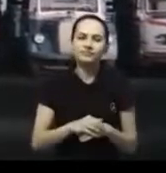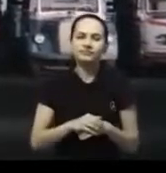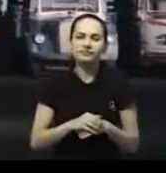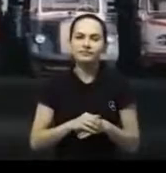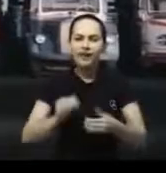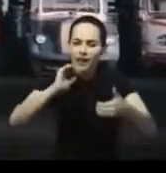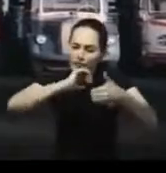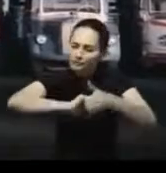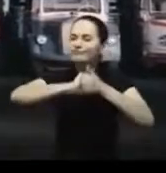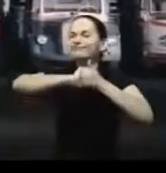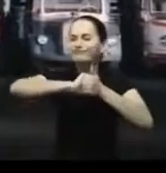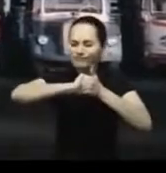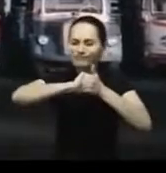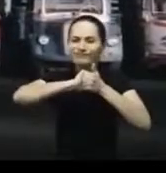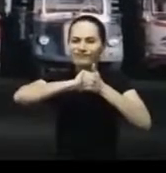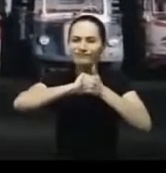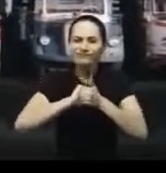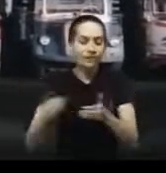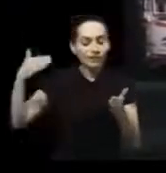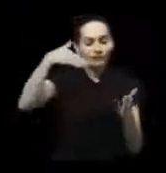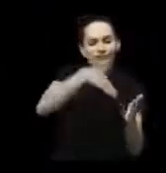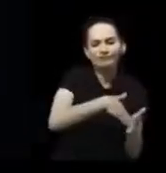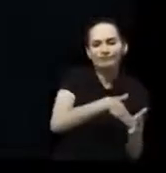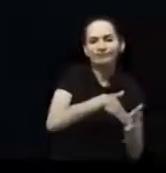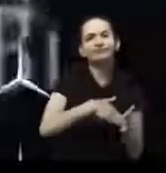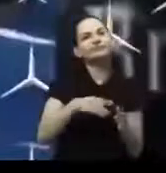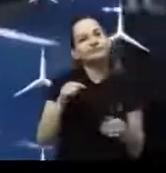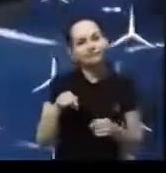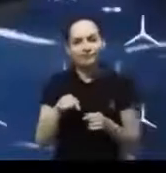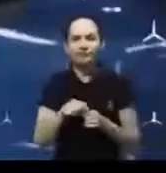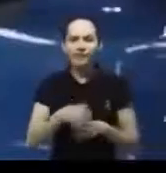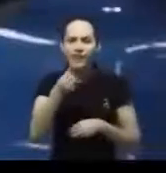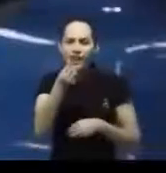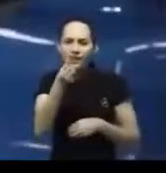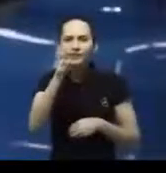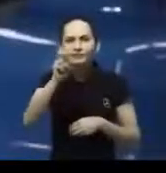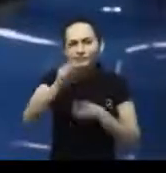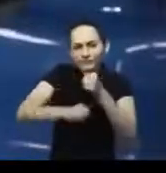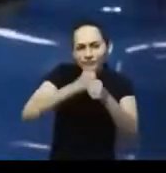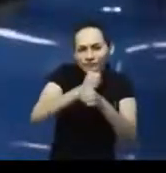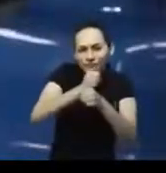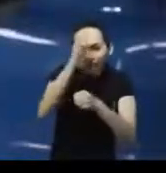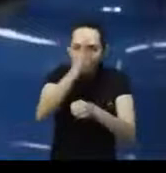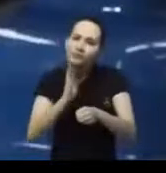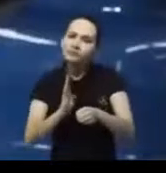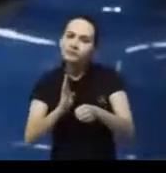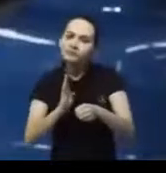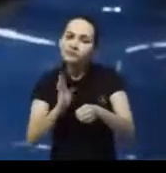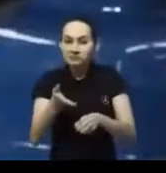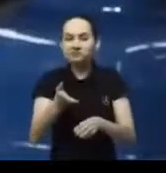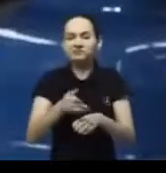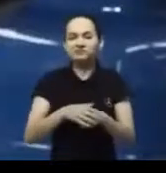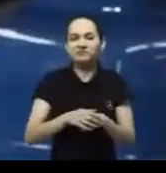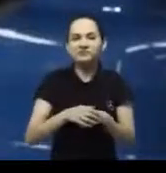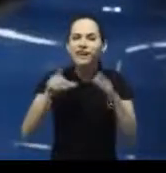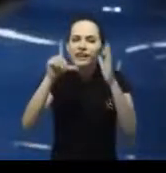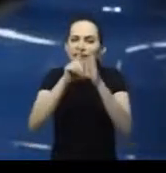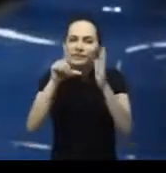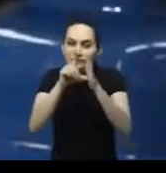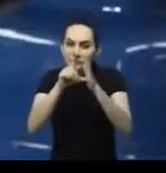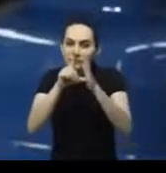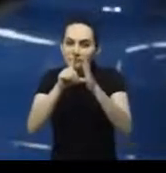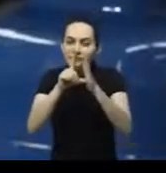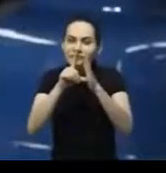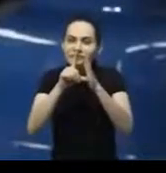essas parcerias que nos trouxeram até aqui 65 anos e o Brasil a rede de